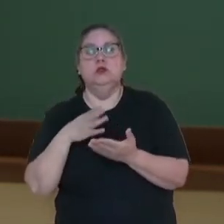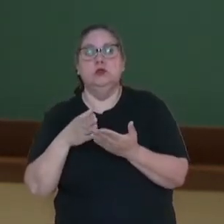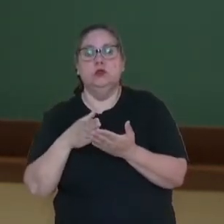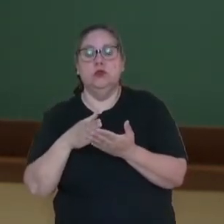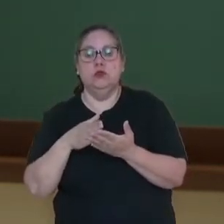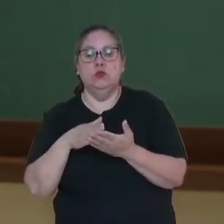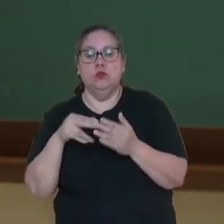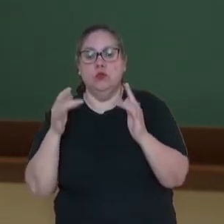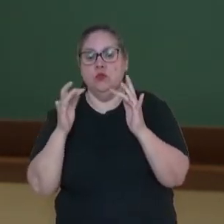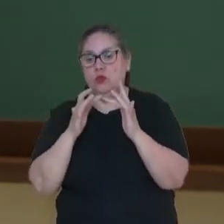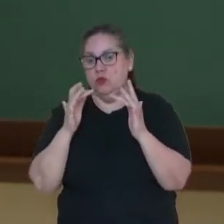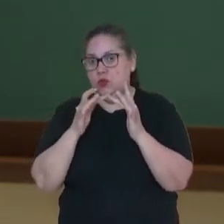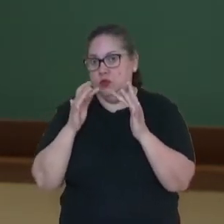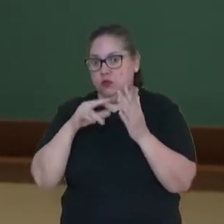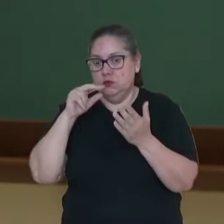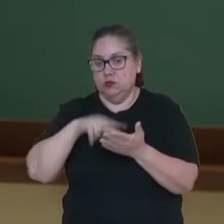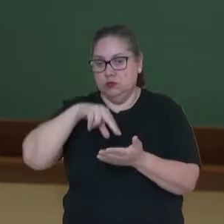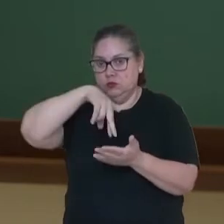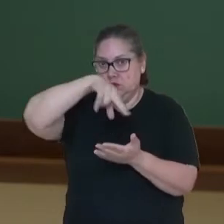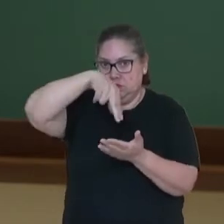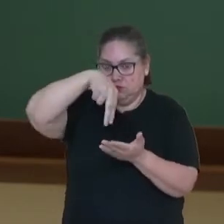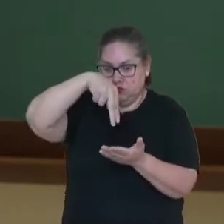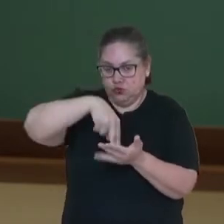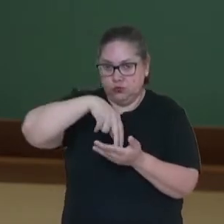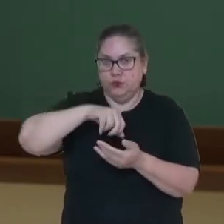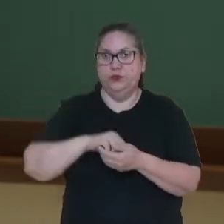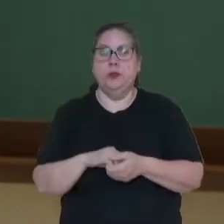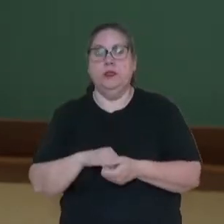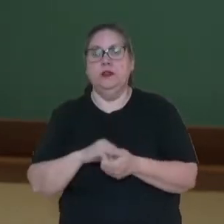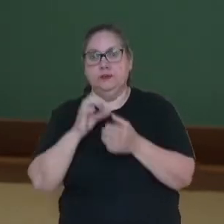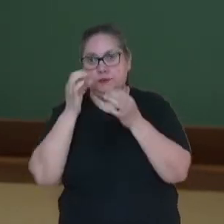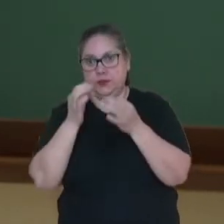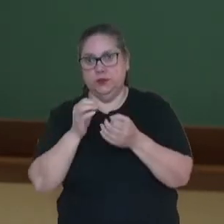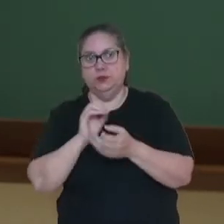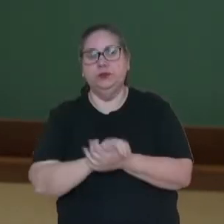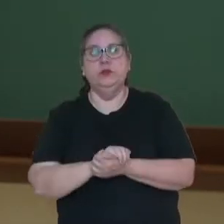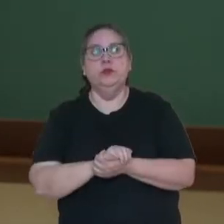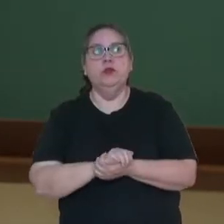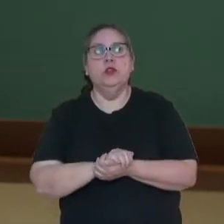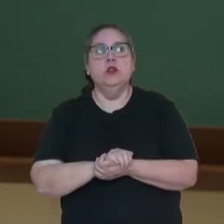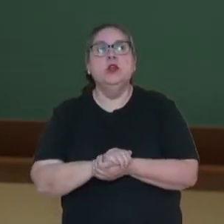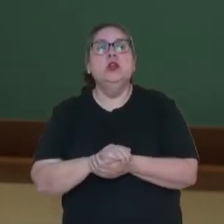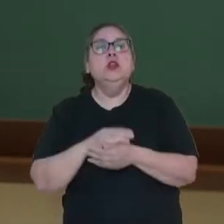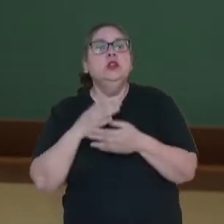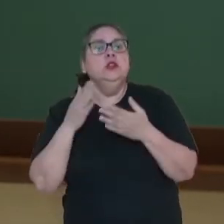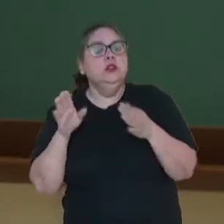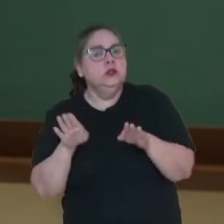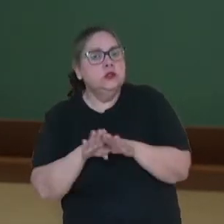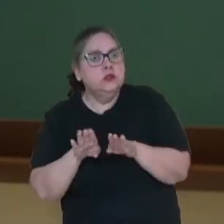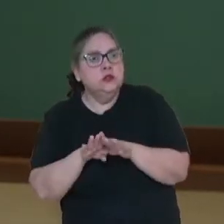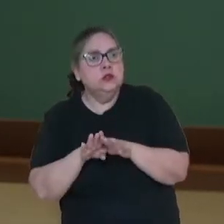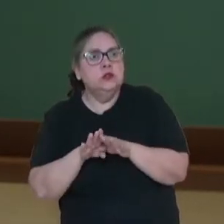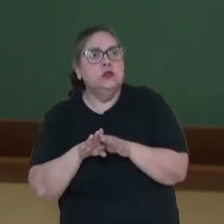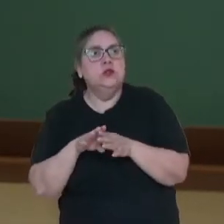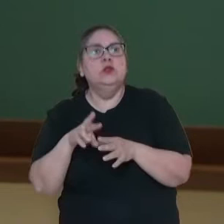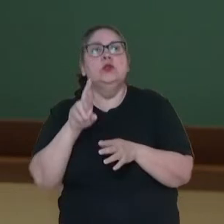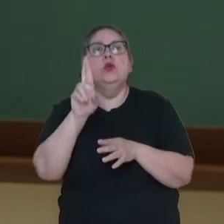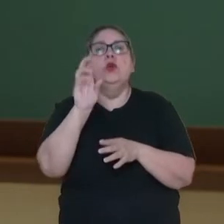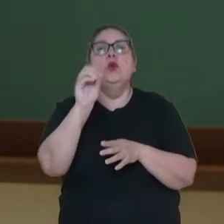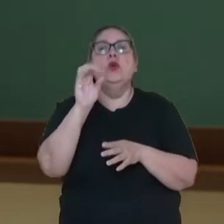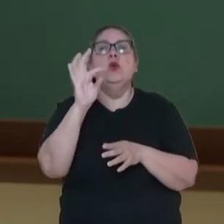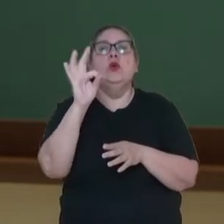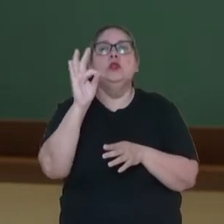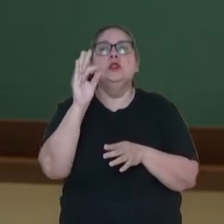Estou combinando o salto com o giro, certo? Também a gente tem as rotações.